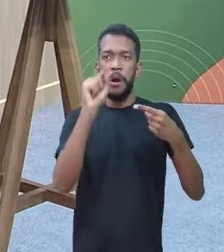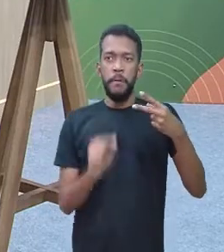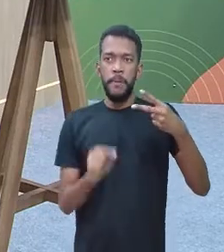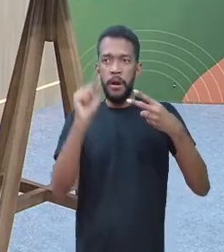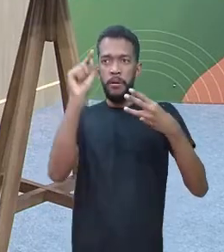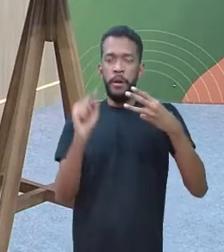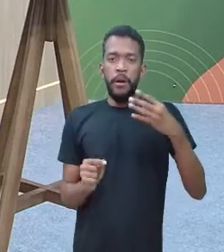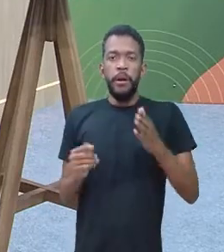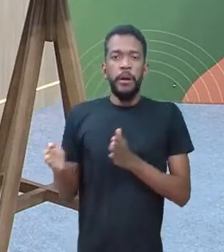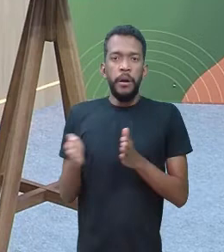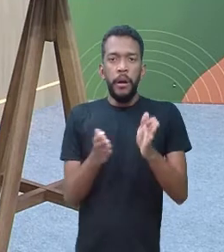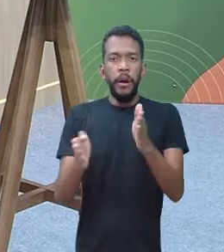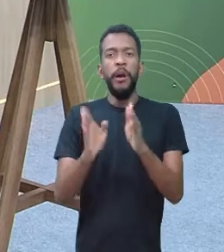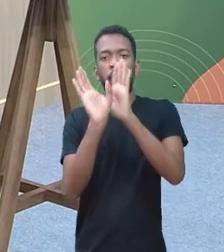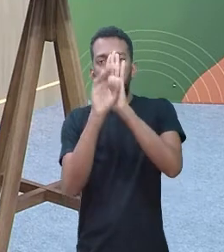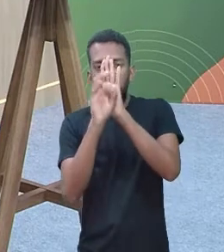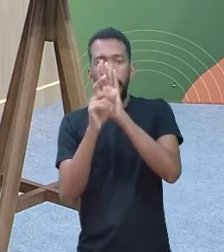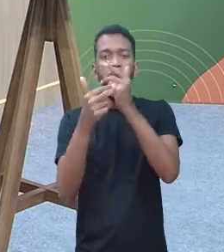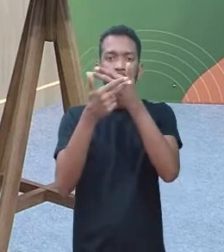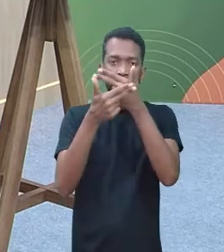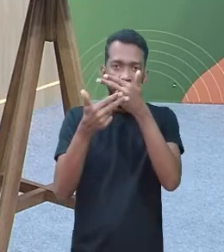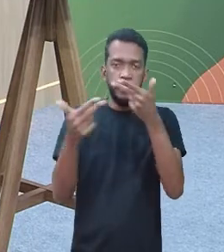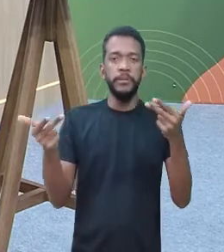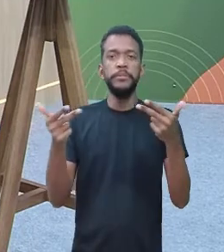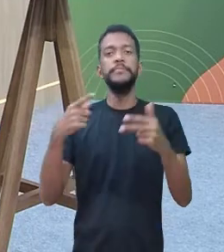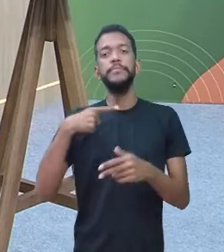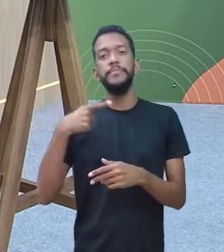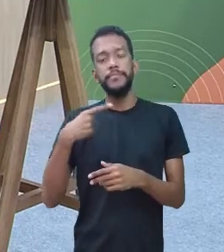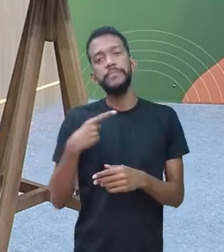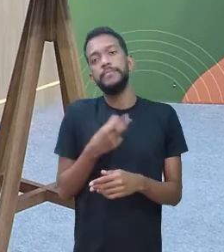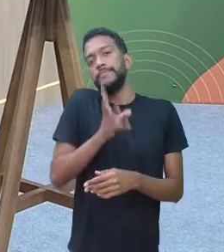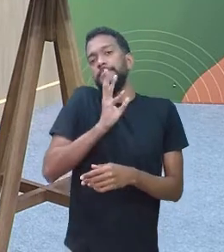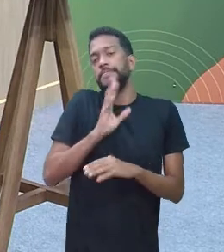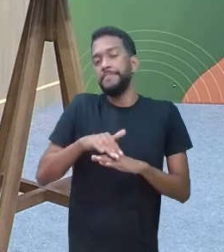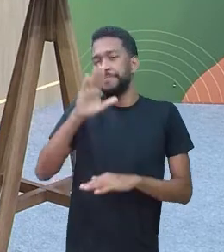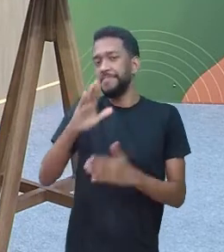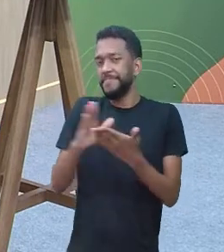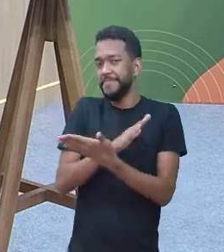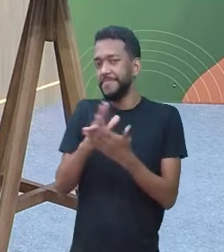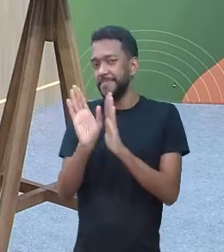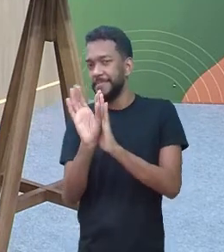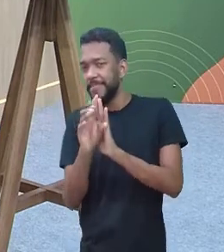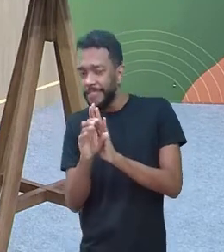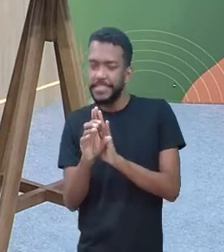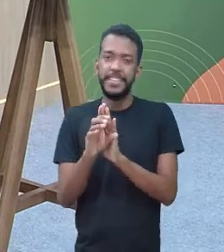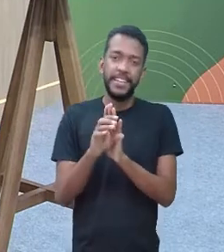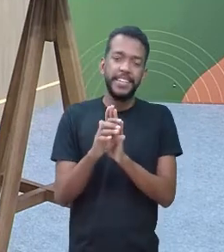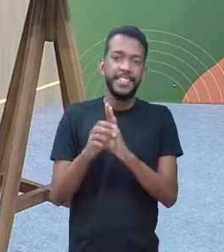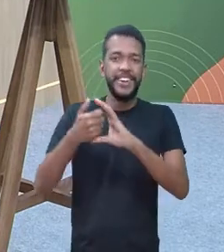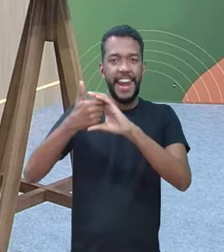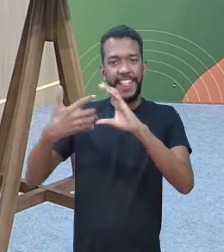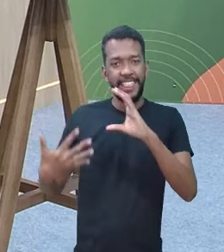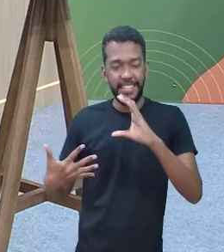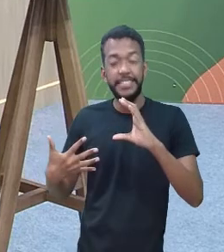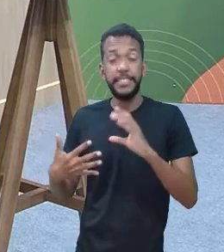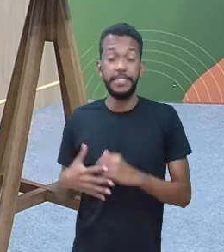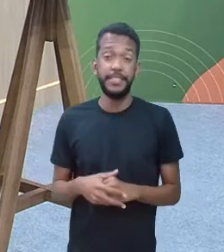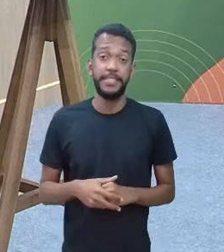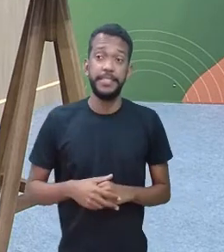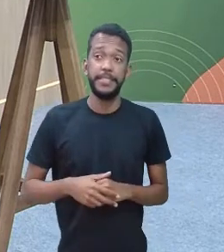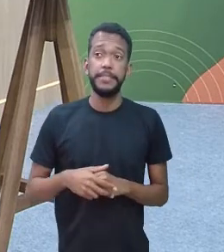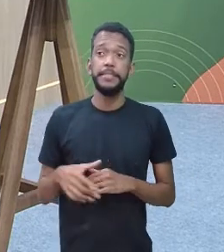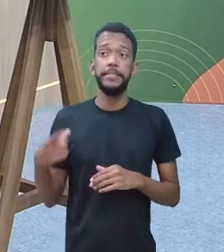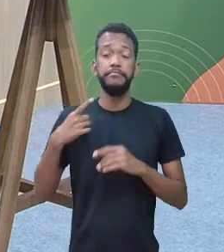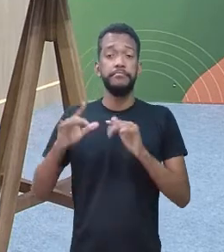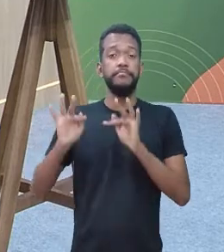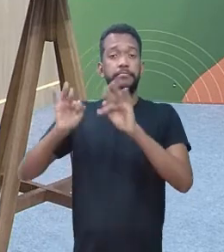como a construção de alguns conceitos, ou até mesmo conhecer alguns conceitos característicos, para chegarmos à conclusão